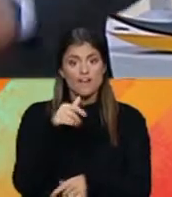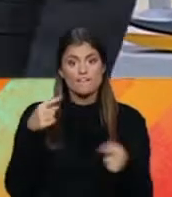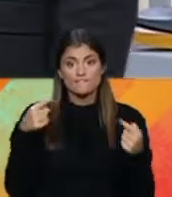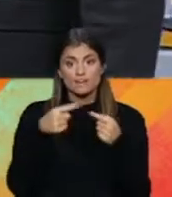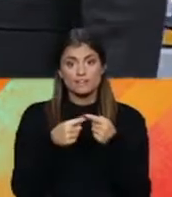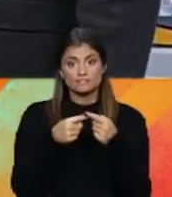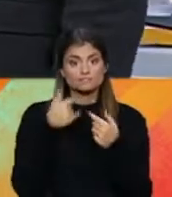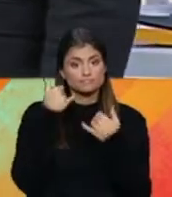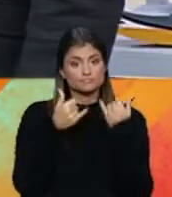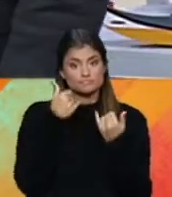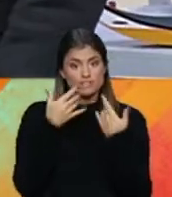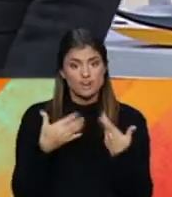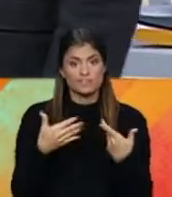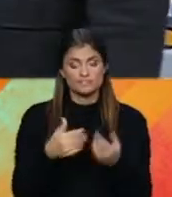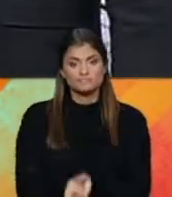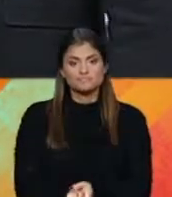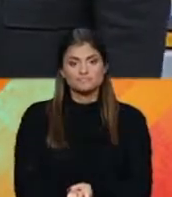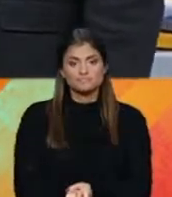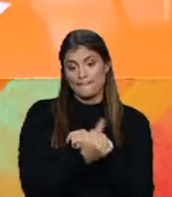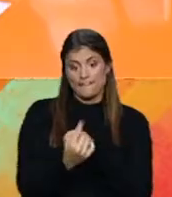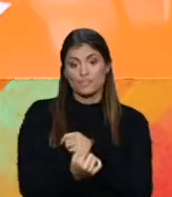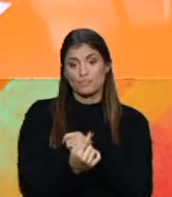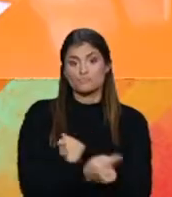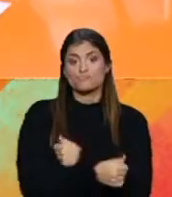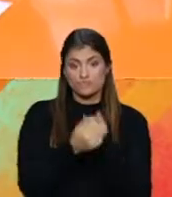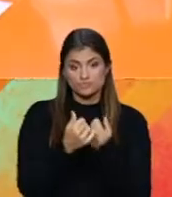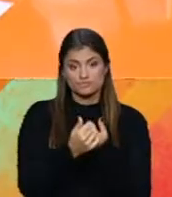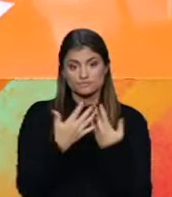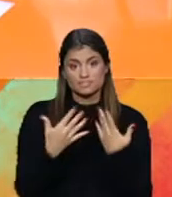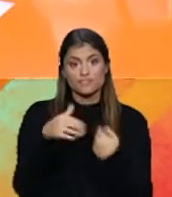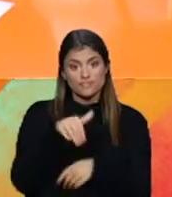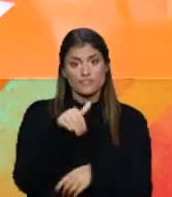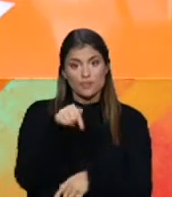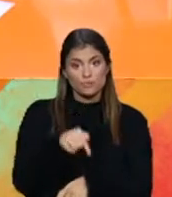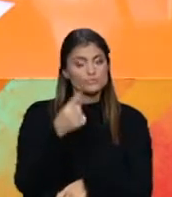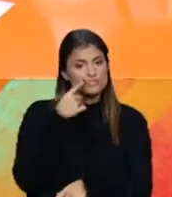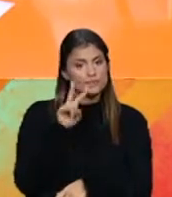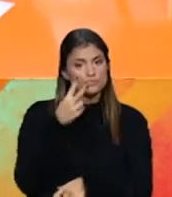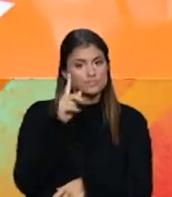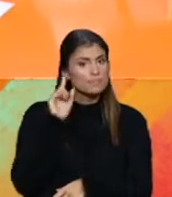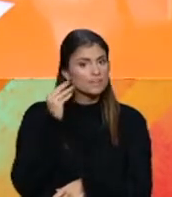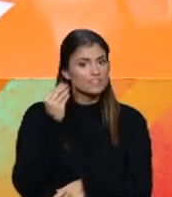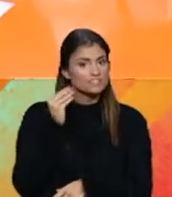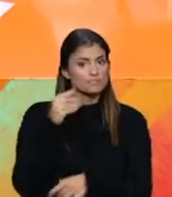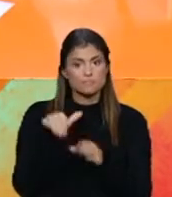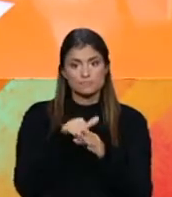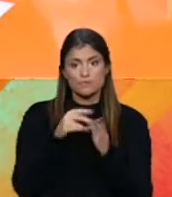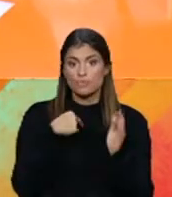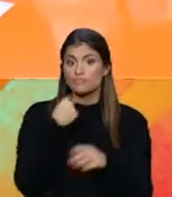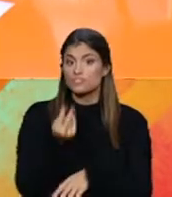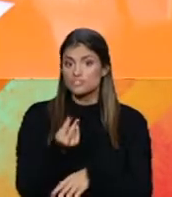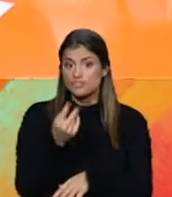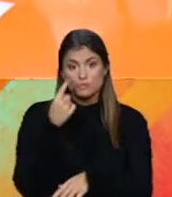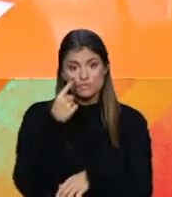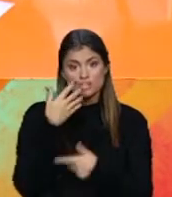final em é mesmo bom então vamos hoje conhecer duas meninas passaram pelo The Voice vamos